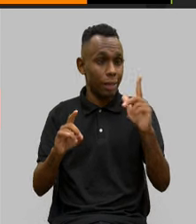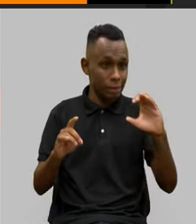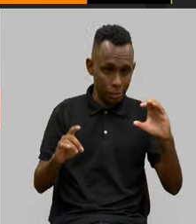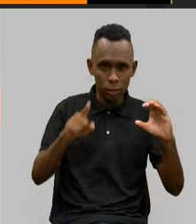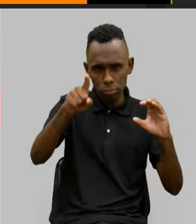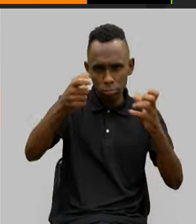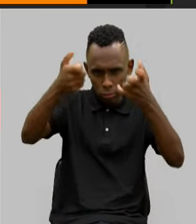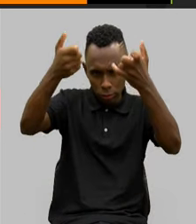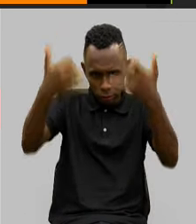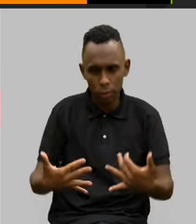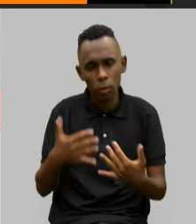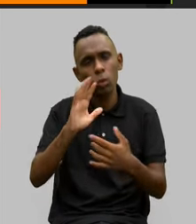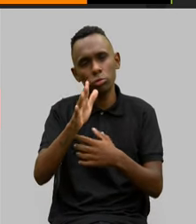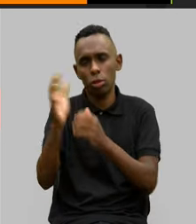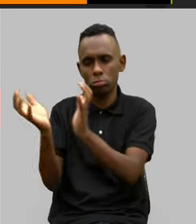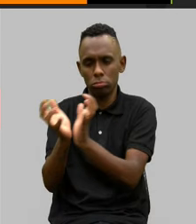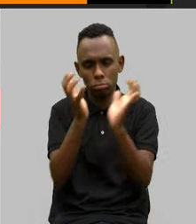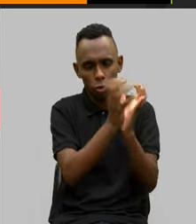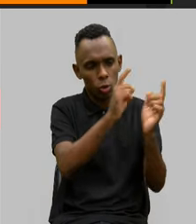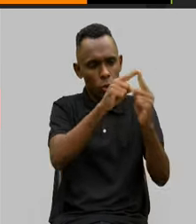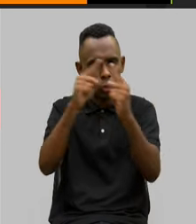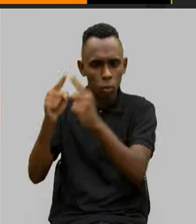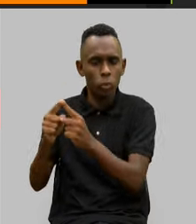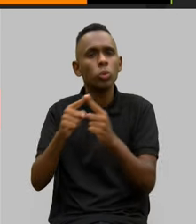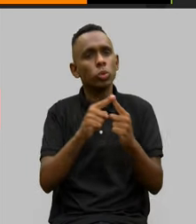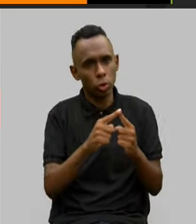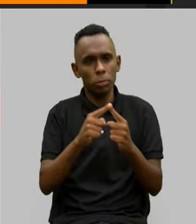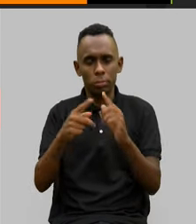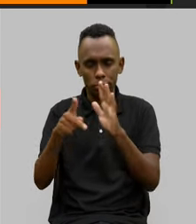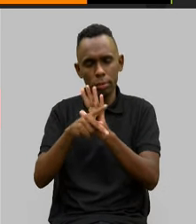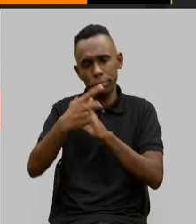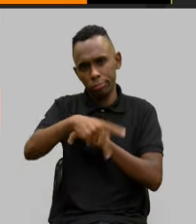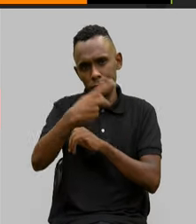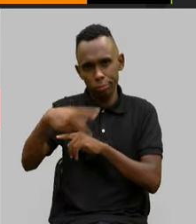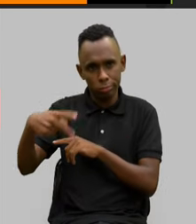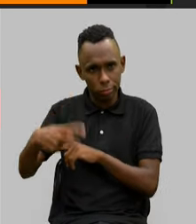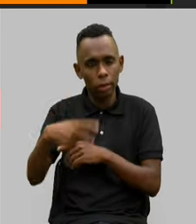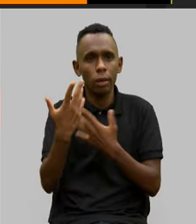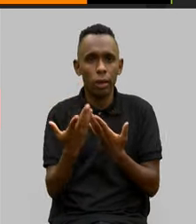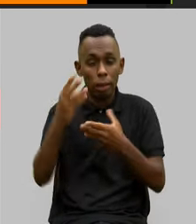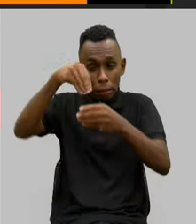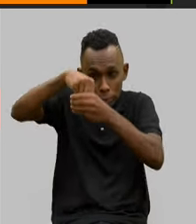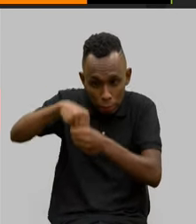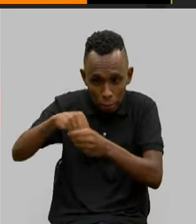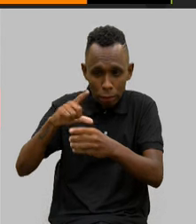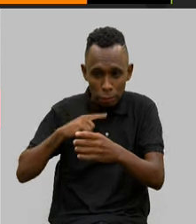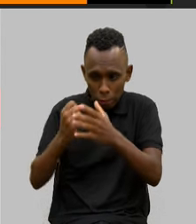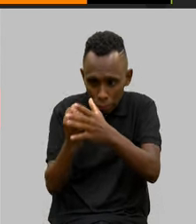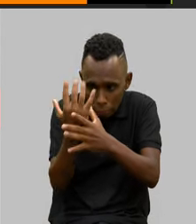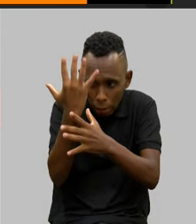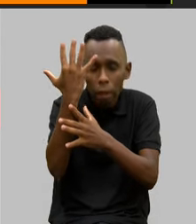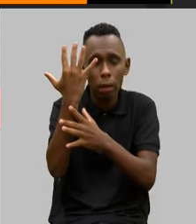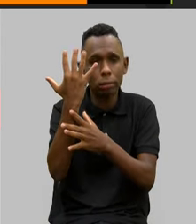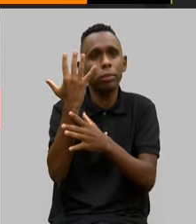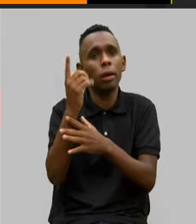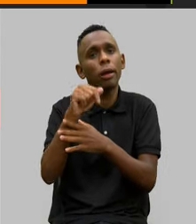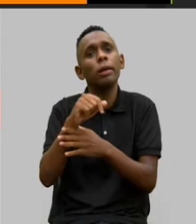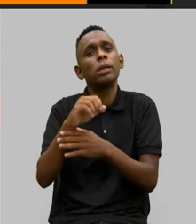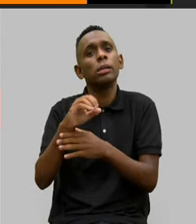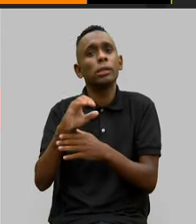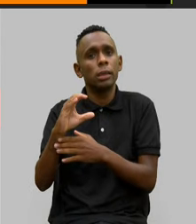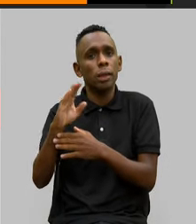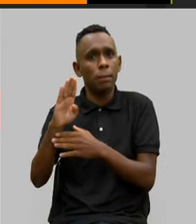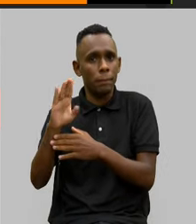Derli anteriormente falou sobre as formas ácidas na verdade né o que tá lá na planta são as formas ácidas né então o cbda e o